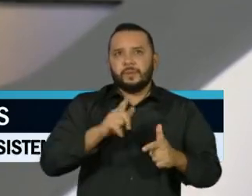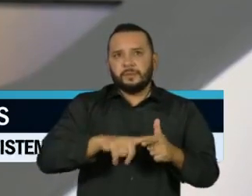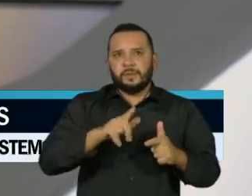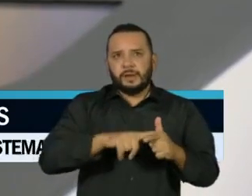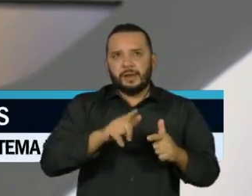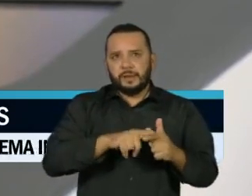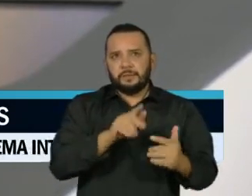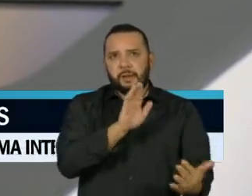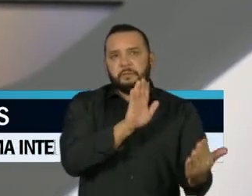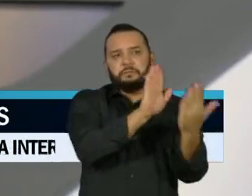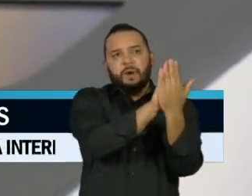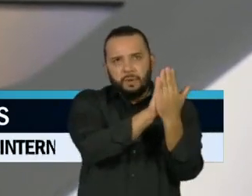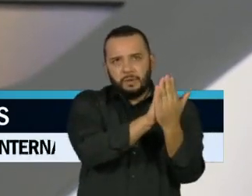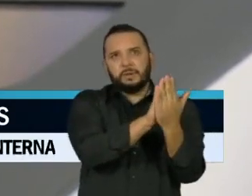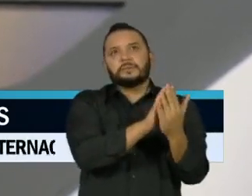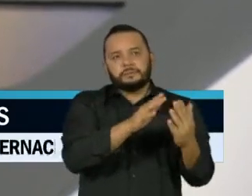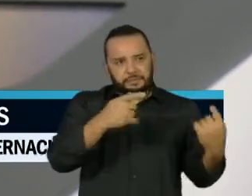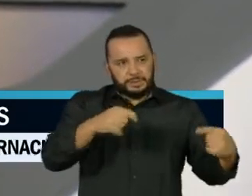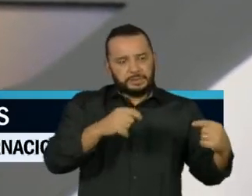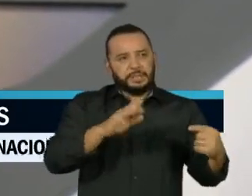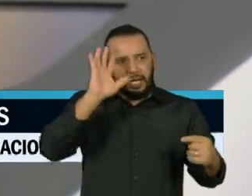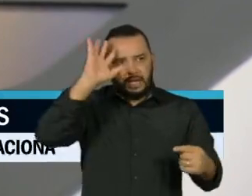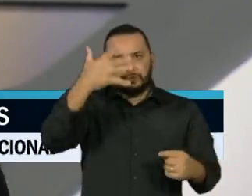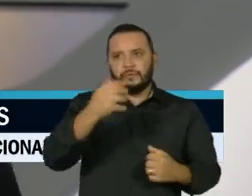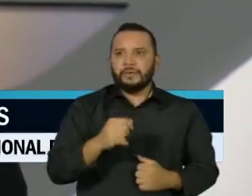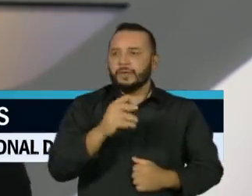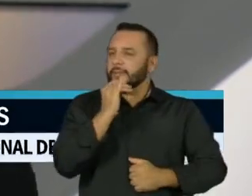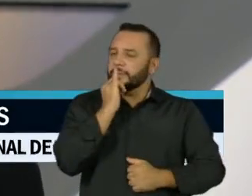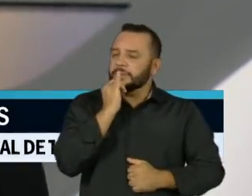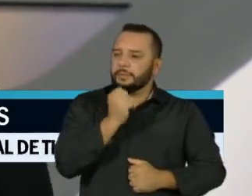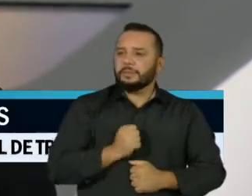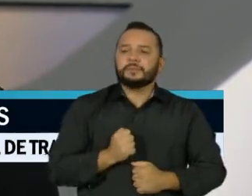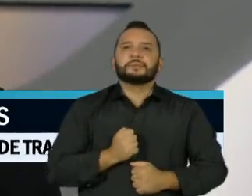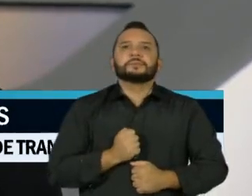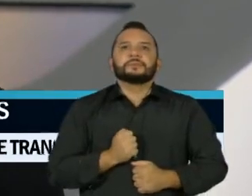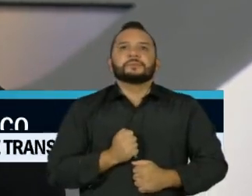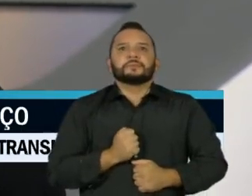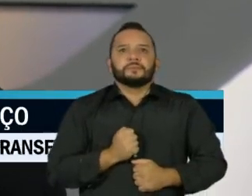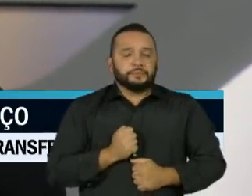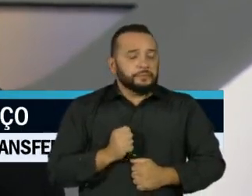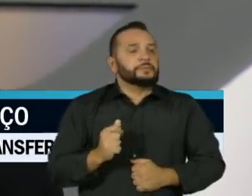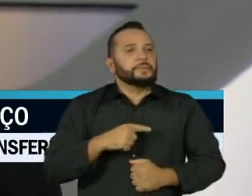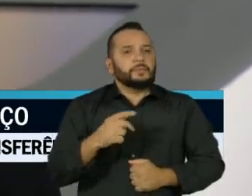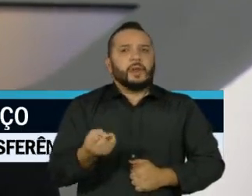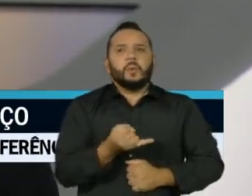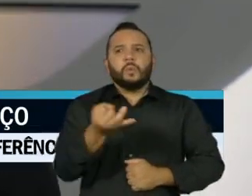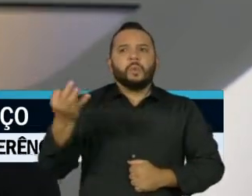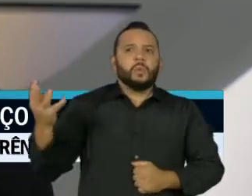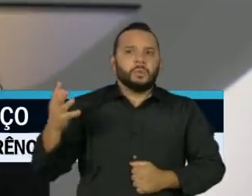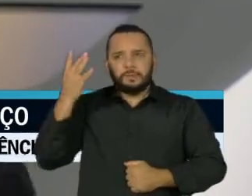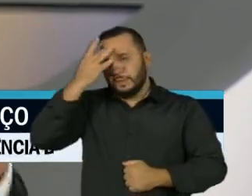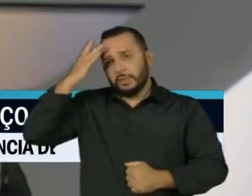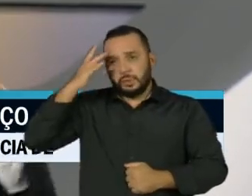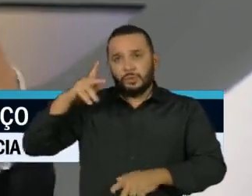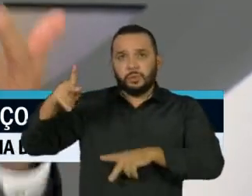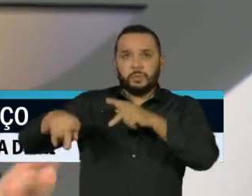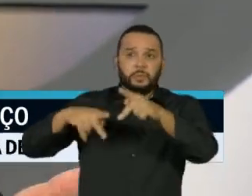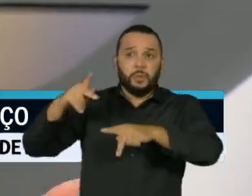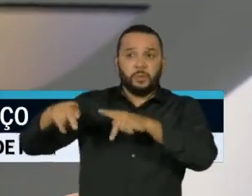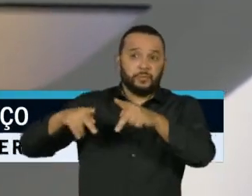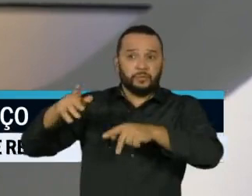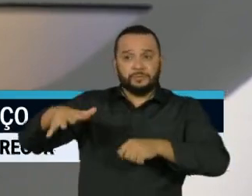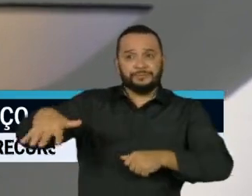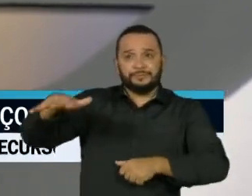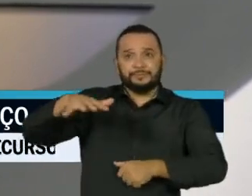que são basicamente o problema de que tem uma parte da população que se